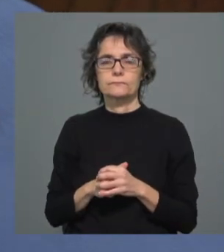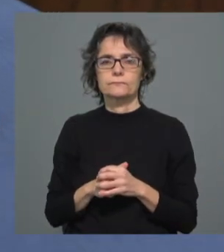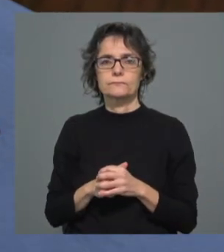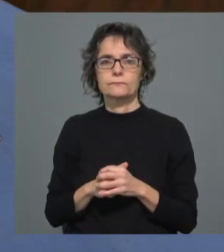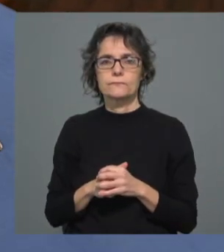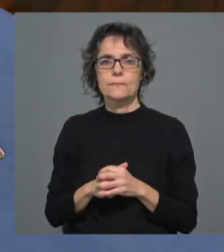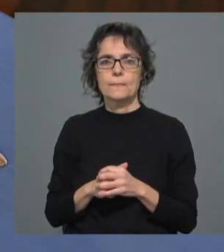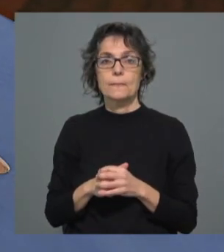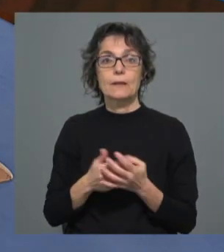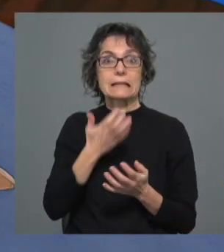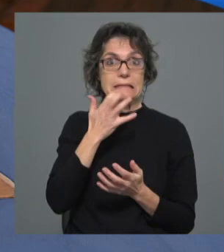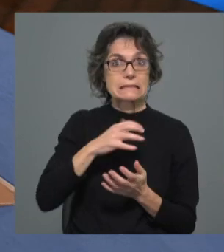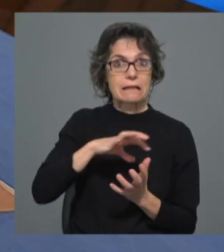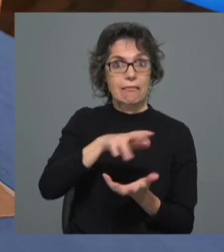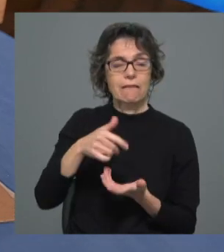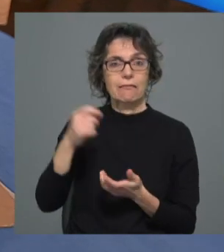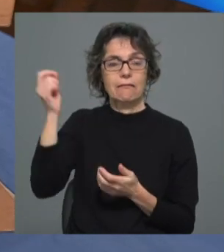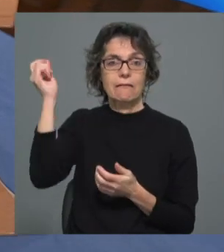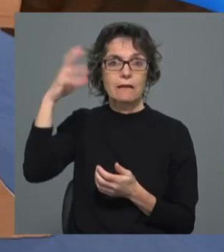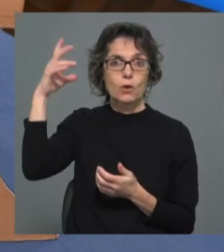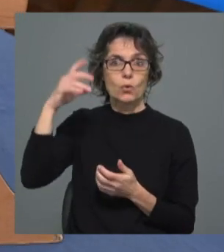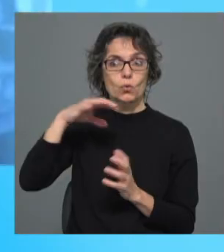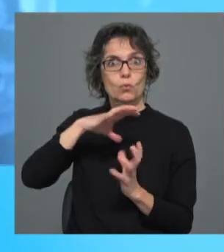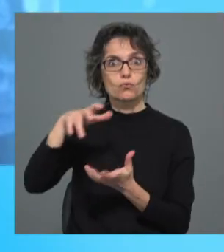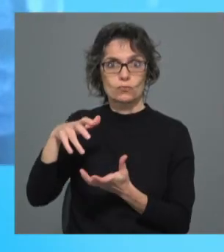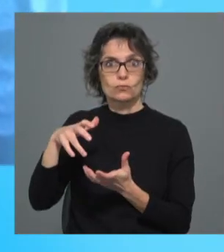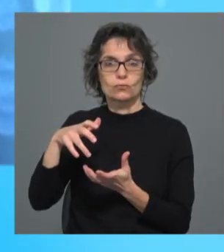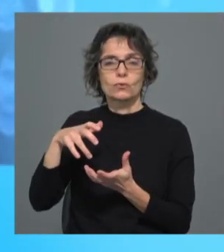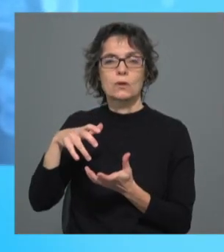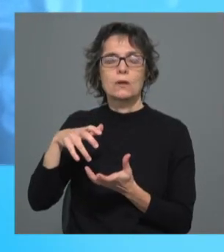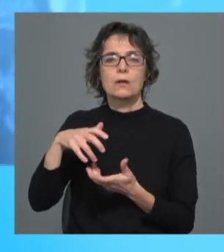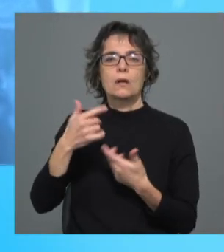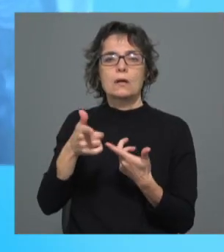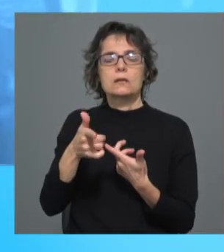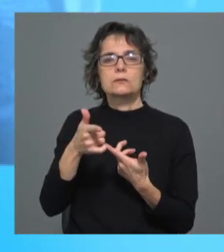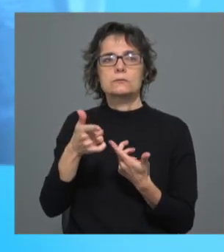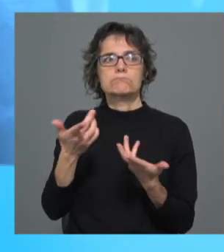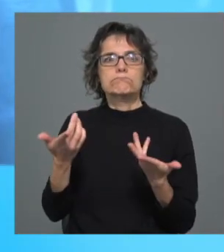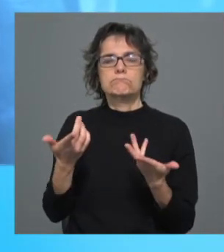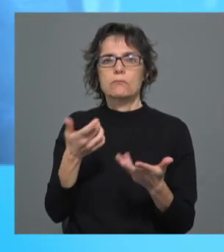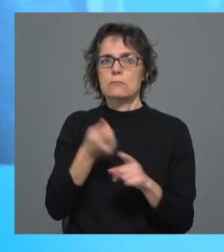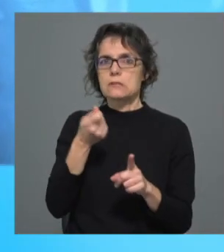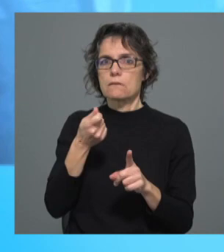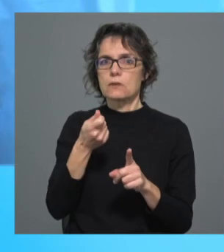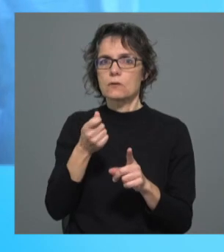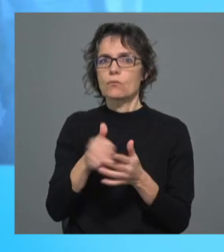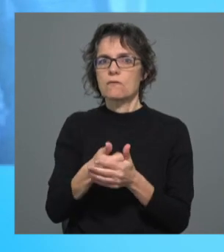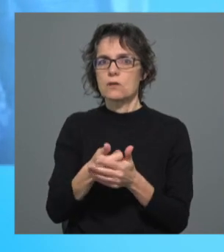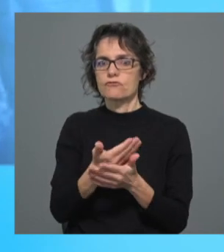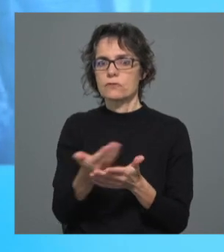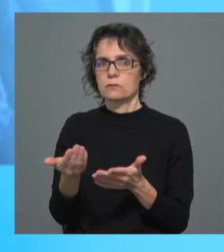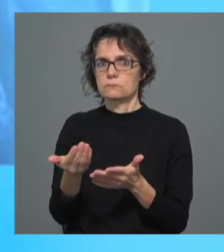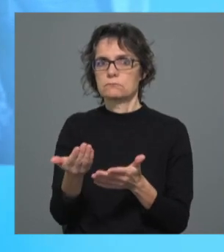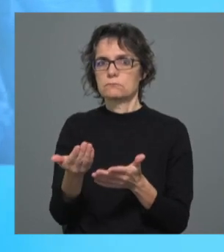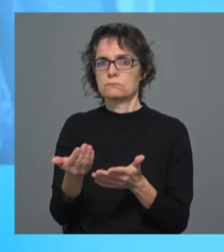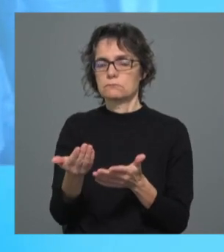Ora, sal da terra e luz do mundo é um desafio que parte deste Evangelho e que alcança cada